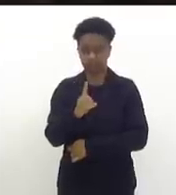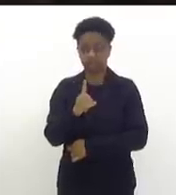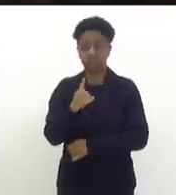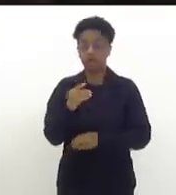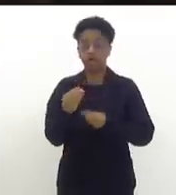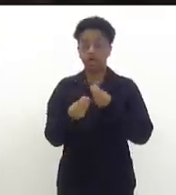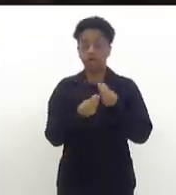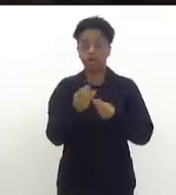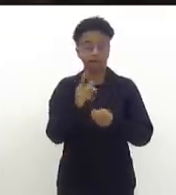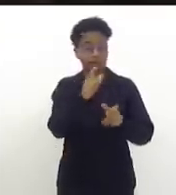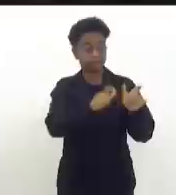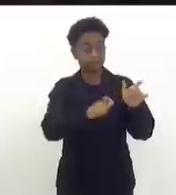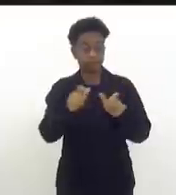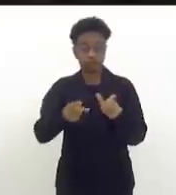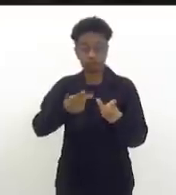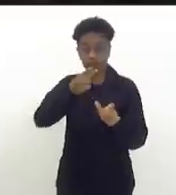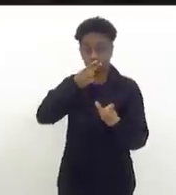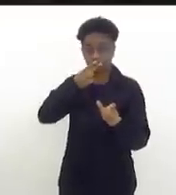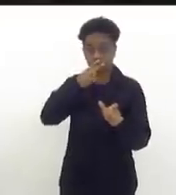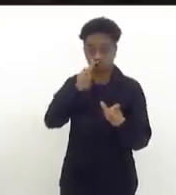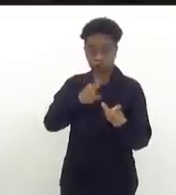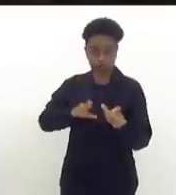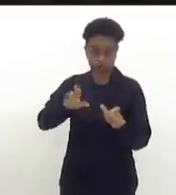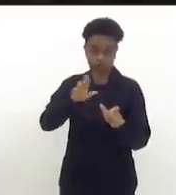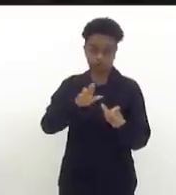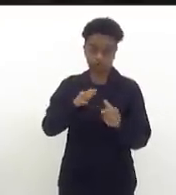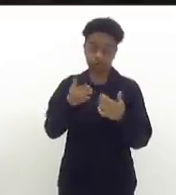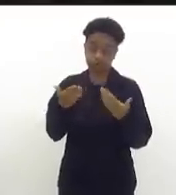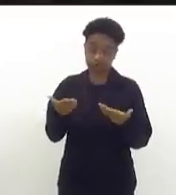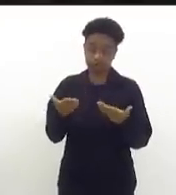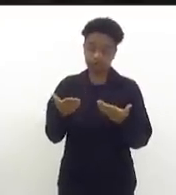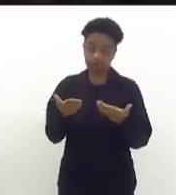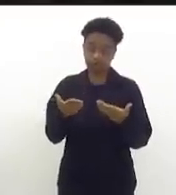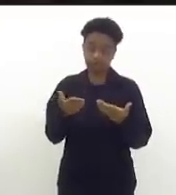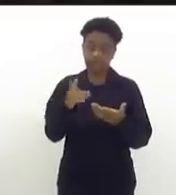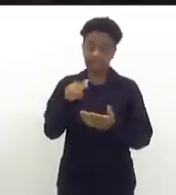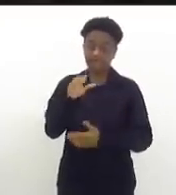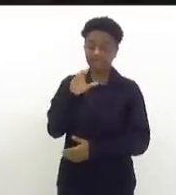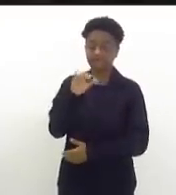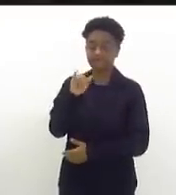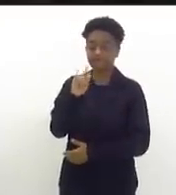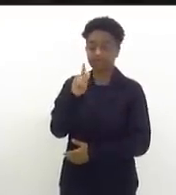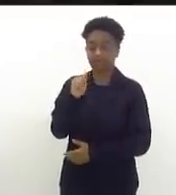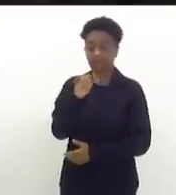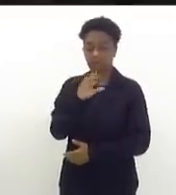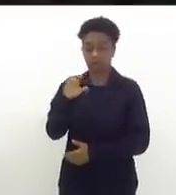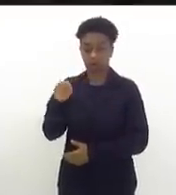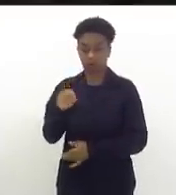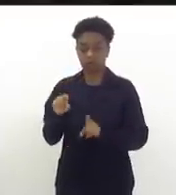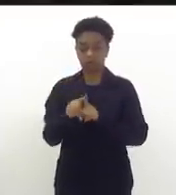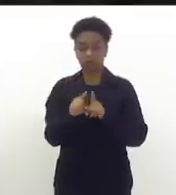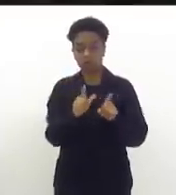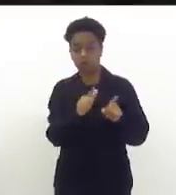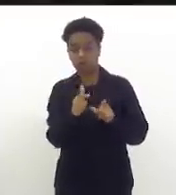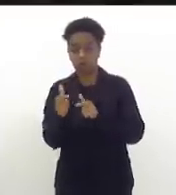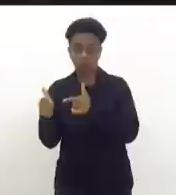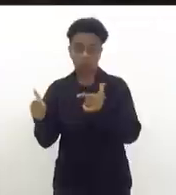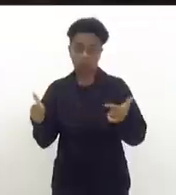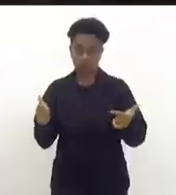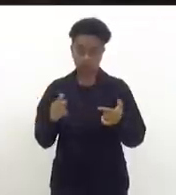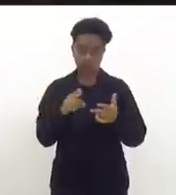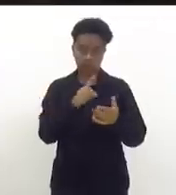fumo e linguagem mais popular ao cigarro e seus derivados